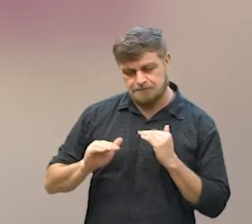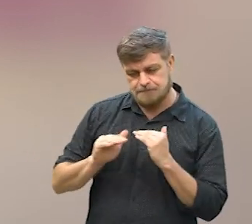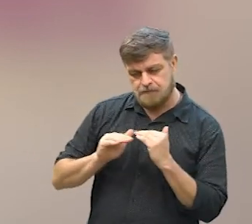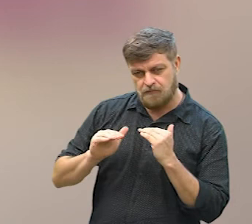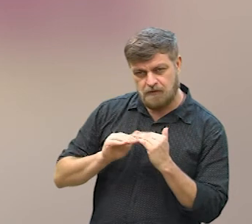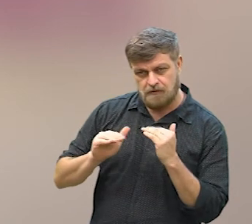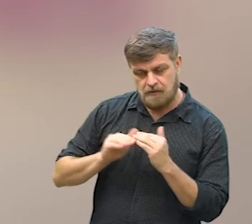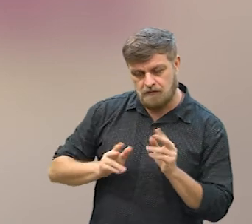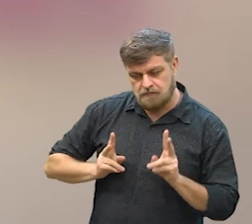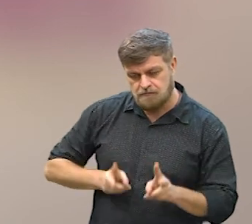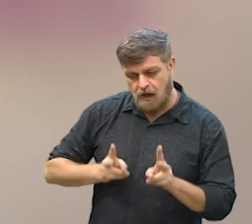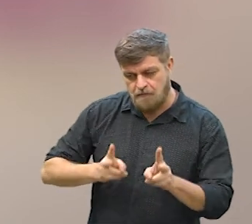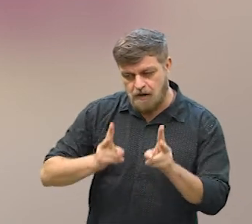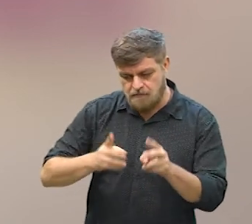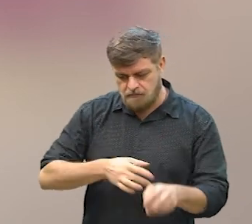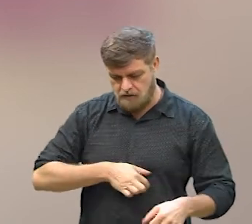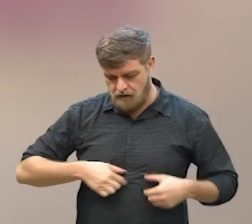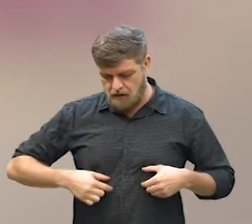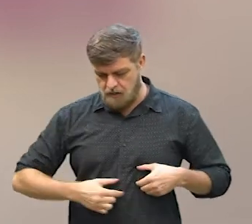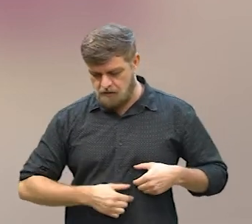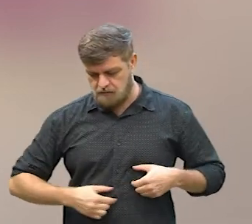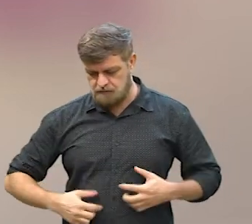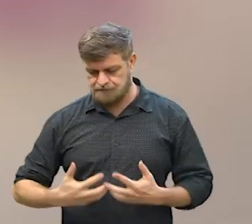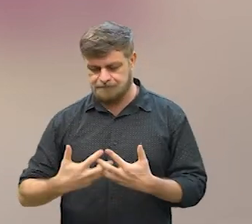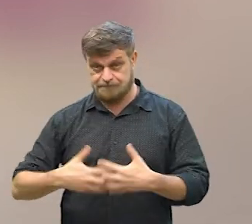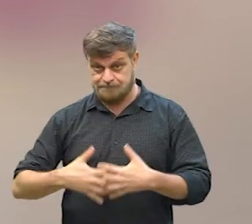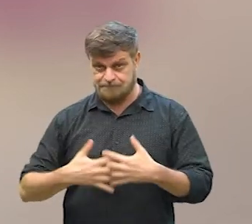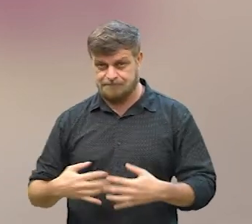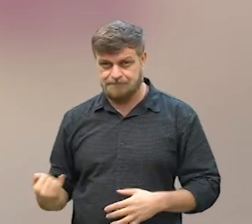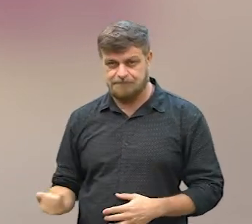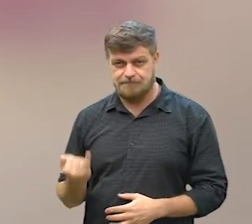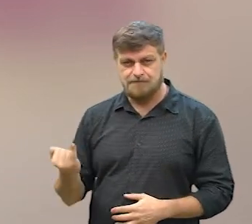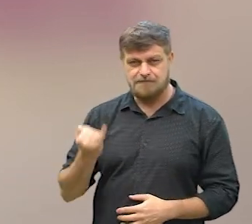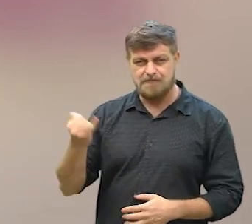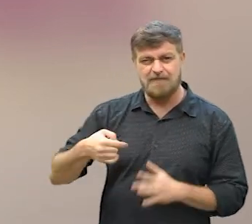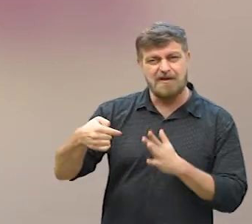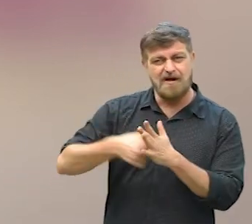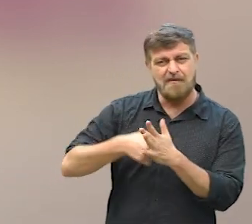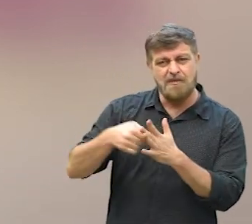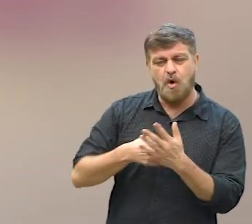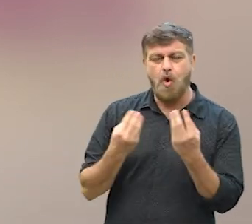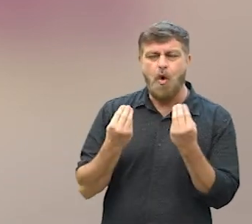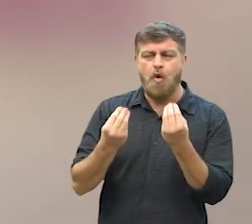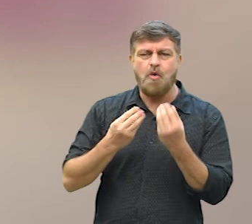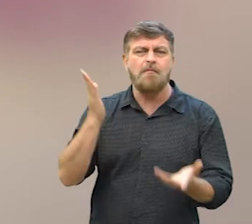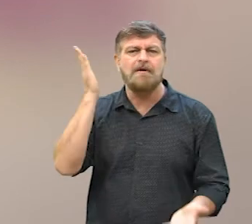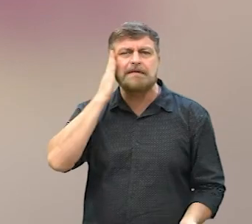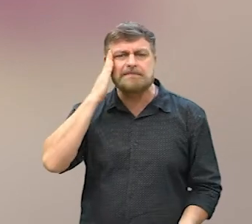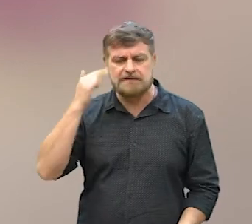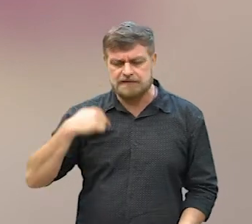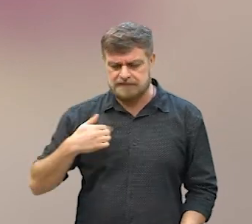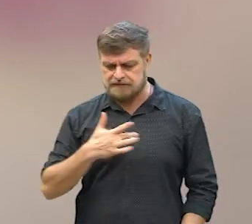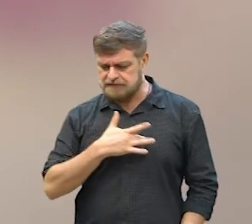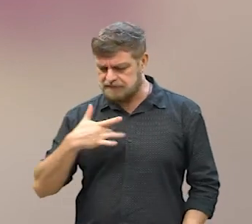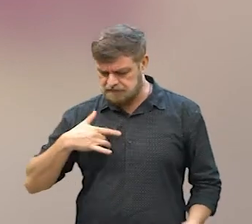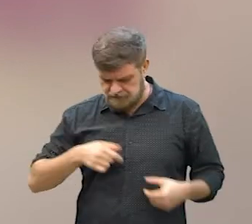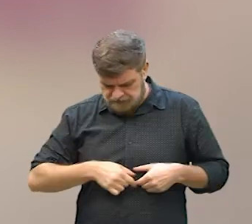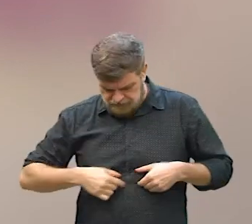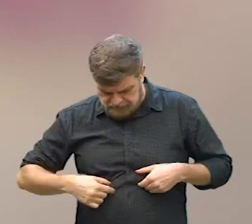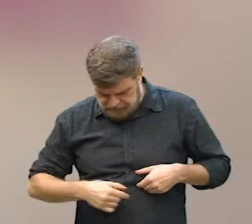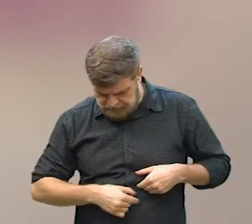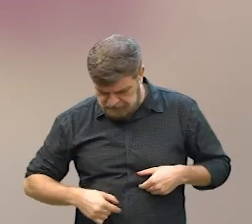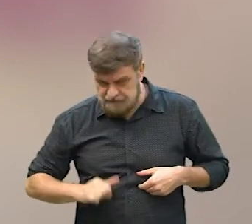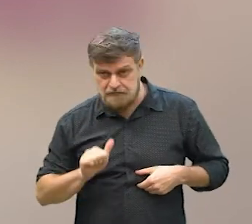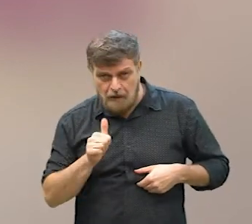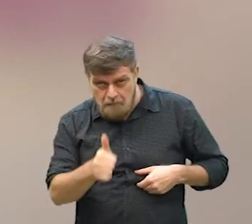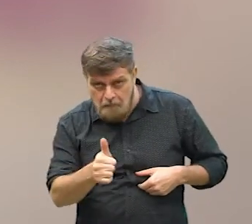um equilíbrio, né, dessa saúde intestinal é de suma importância. Aí você vai perguntar para mim, mas como que eu verifico se minha saúde